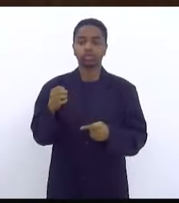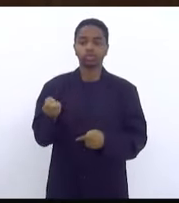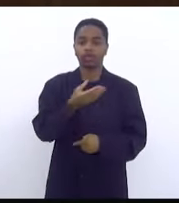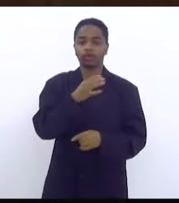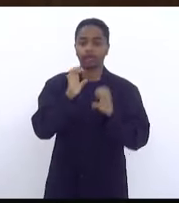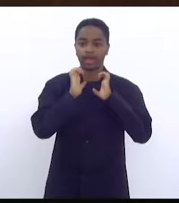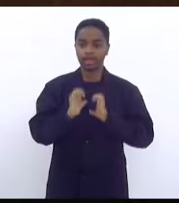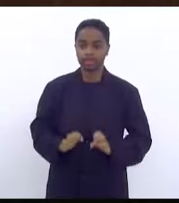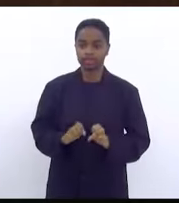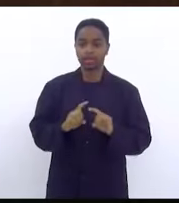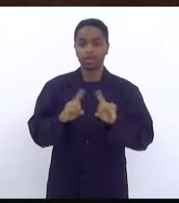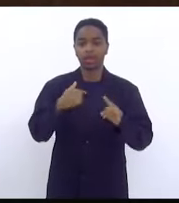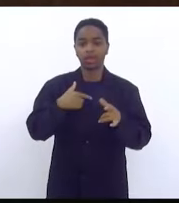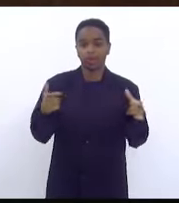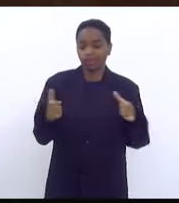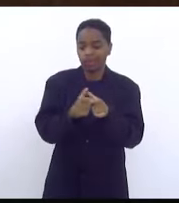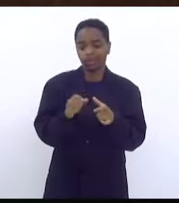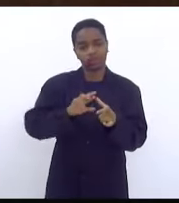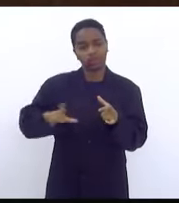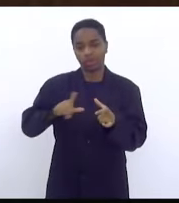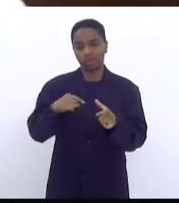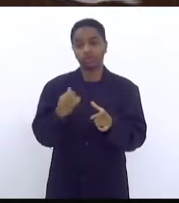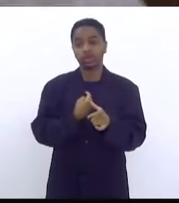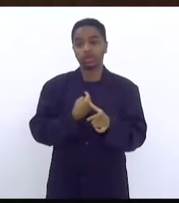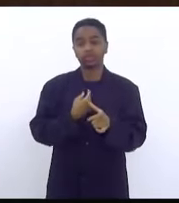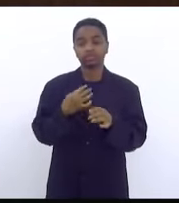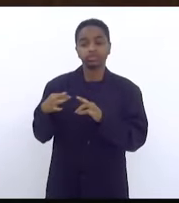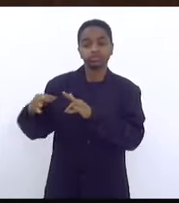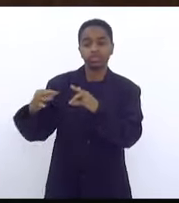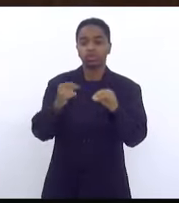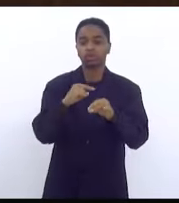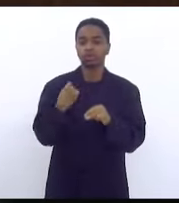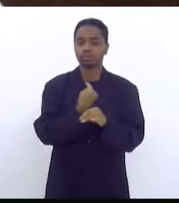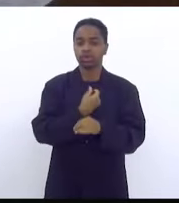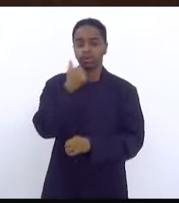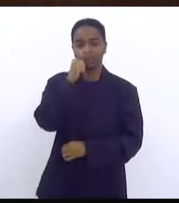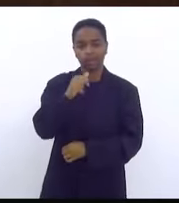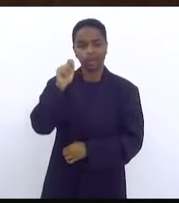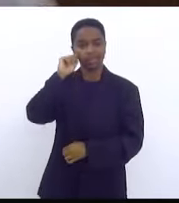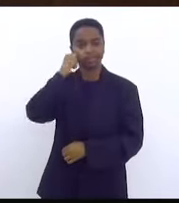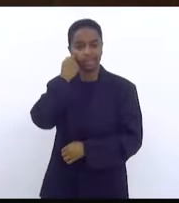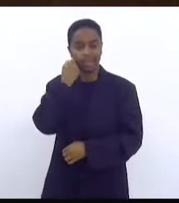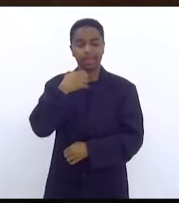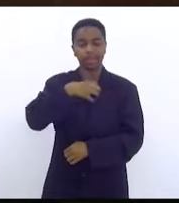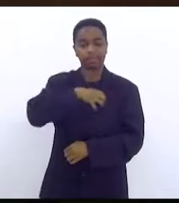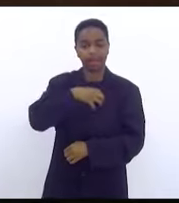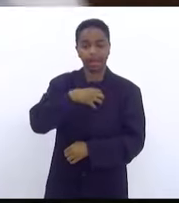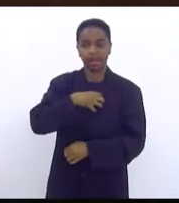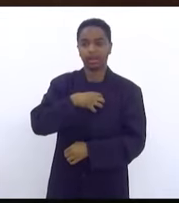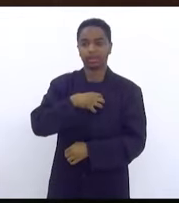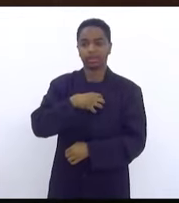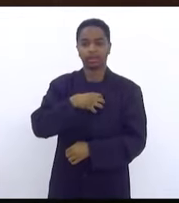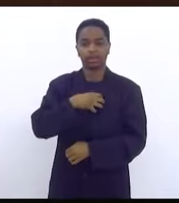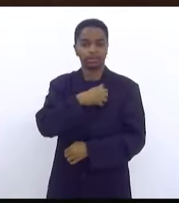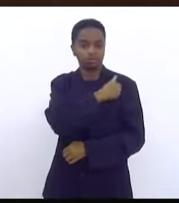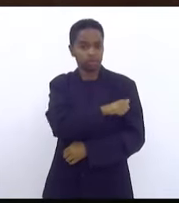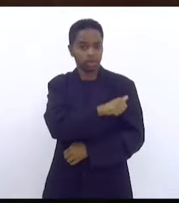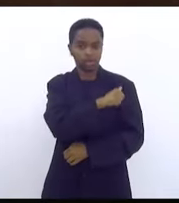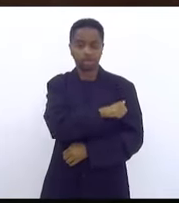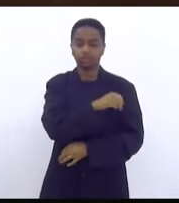aí eu não serei minoria, seremos, Tia Ju, todas nós, mulheres negras, baianas,